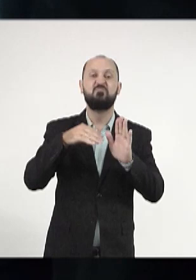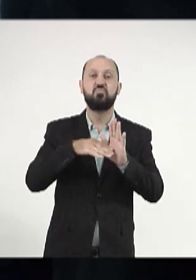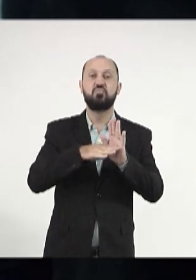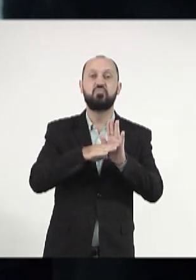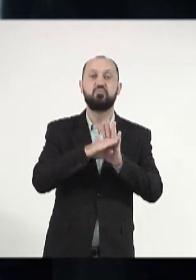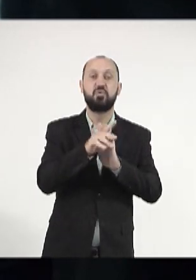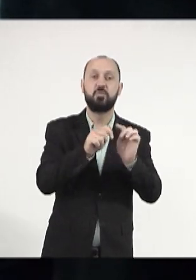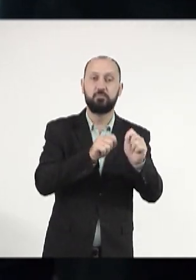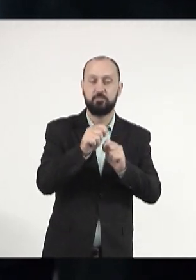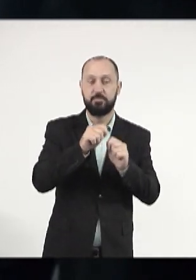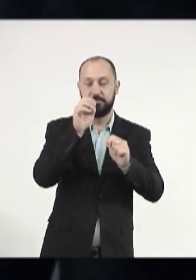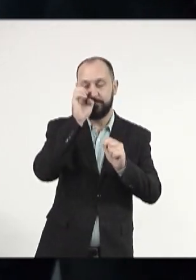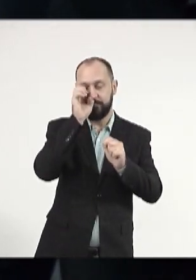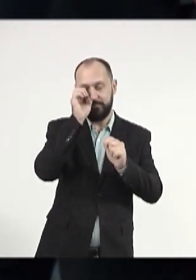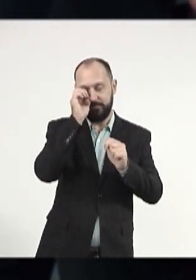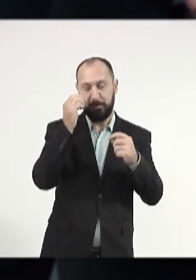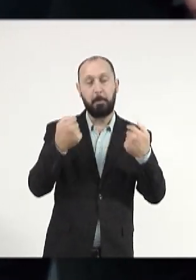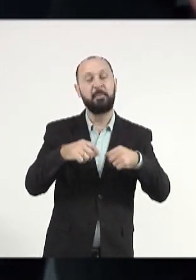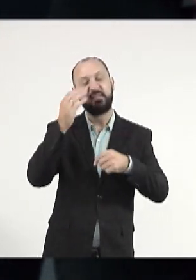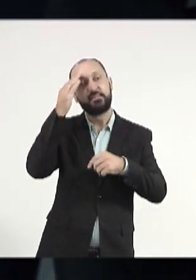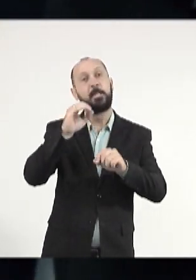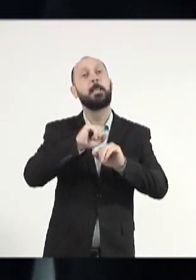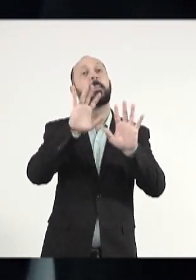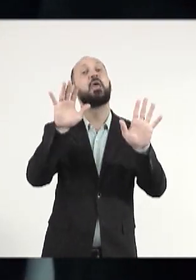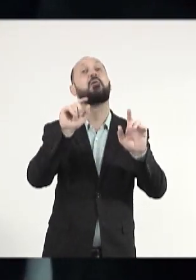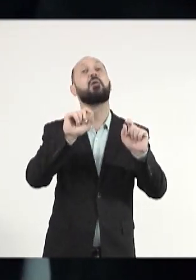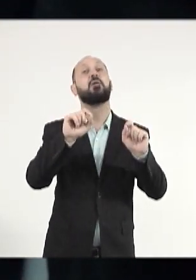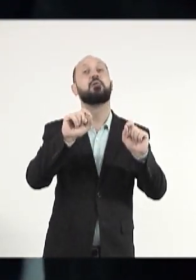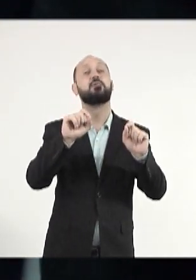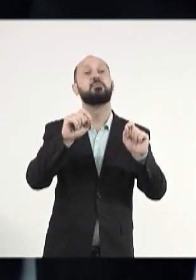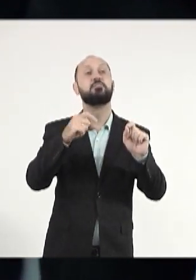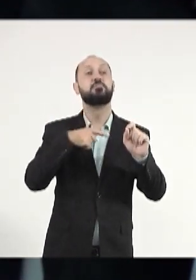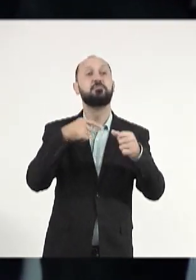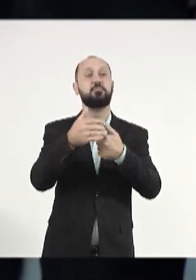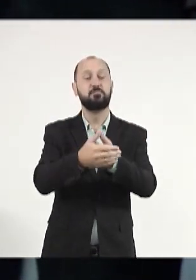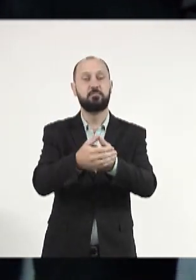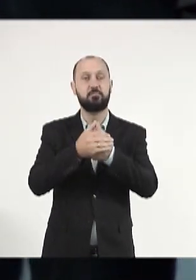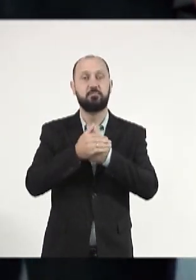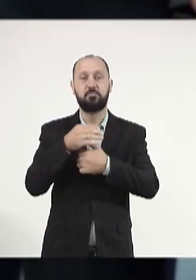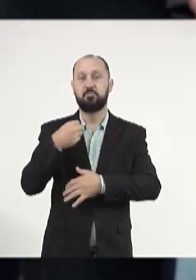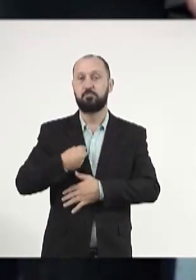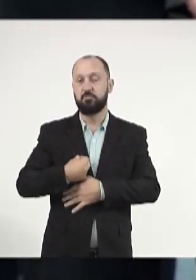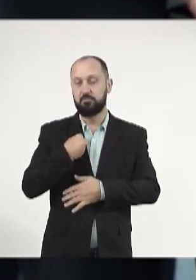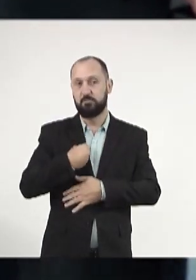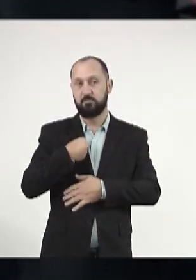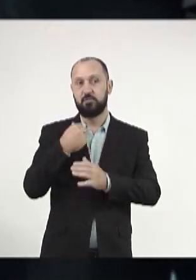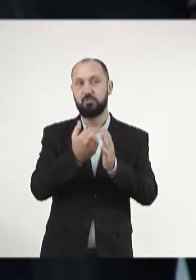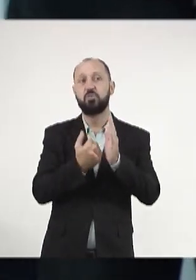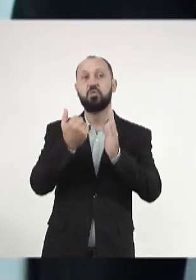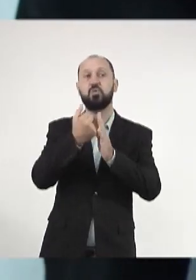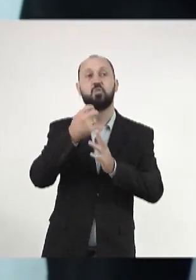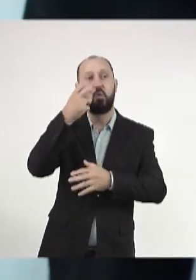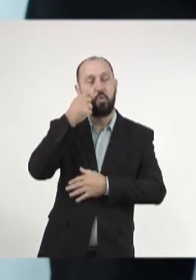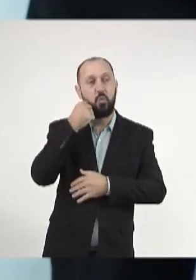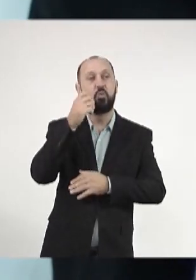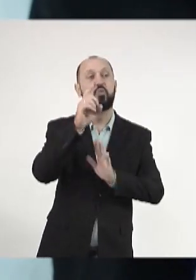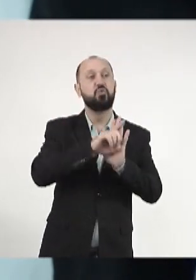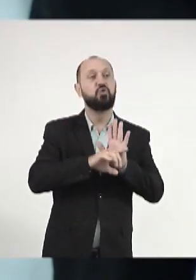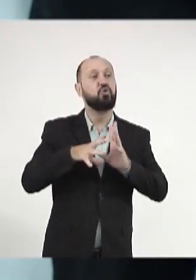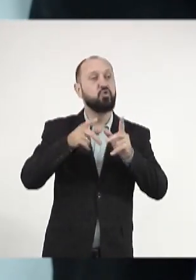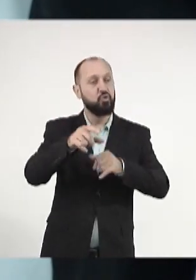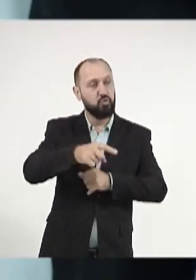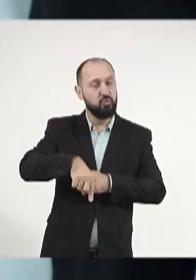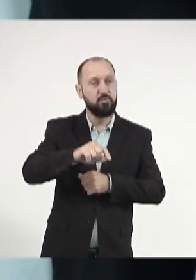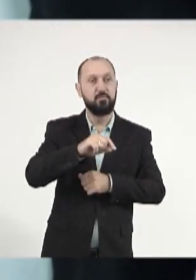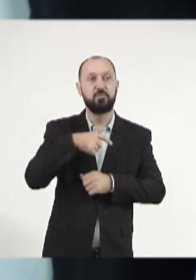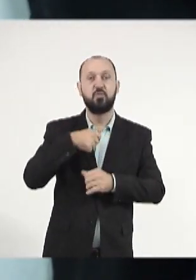de negociação, né? Então, a gente precisa entender que a gente precisa defender a vida acima do lucro, o direito de todos os